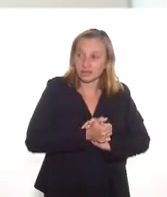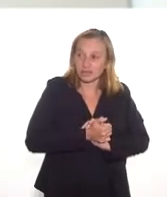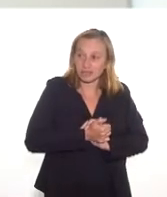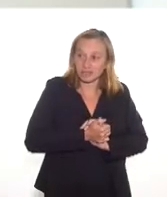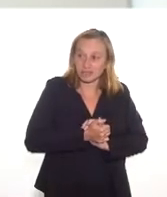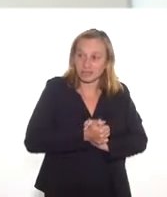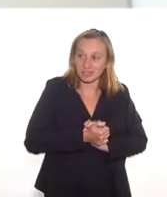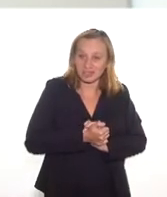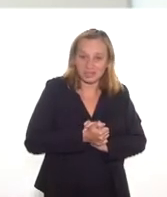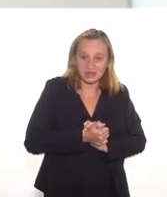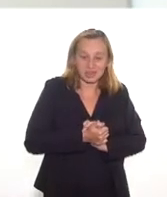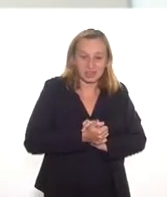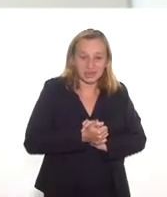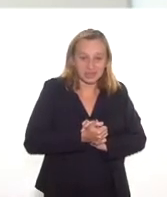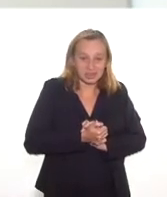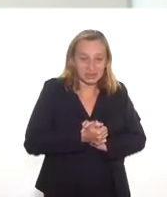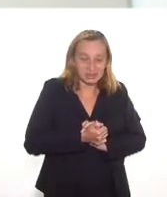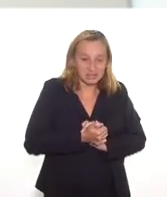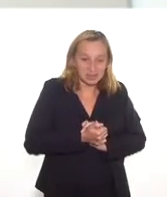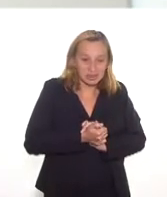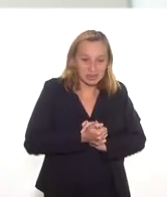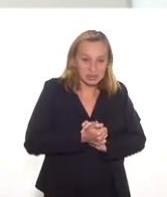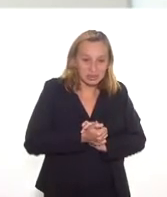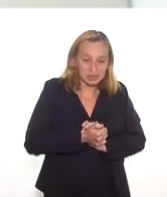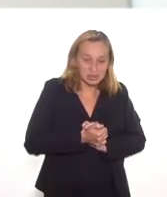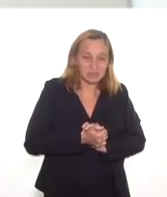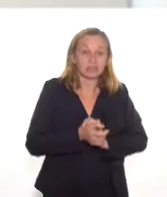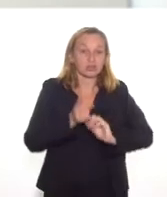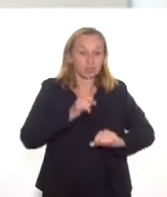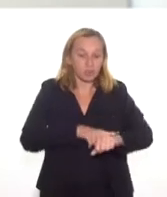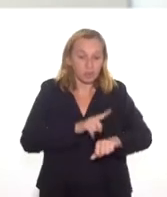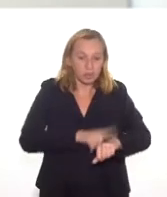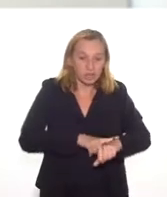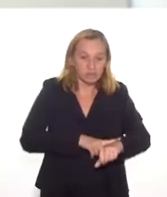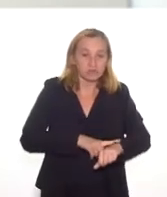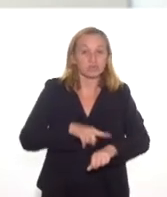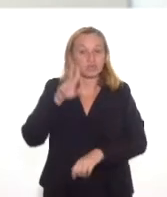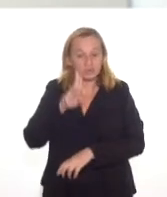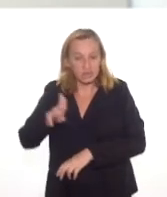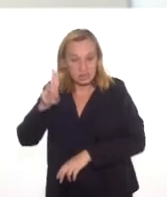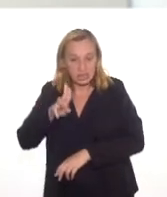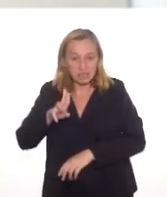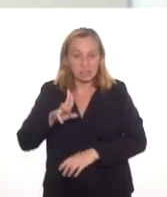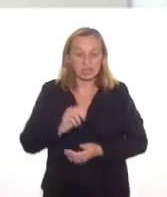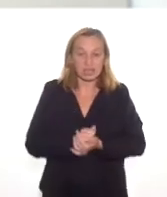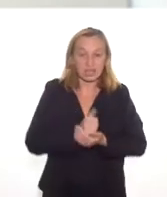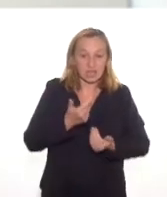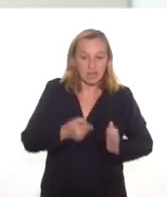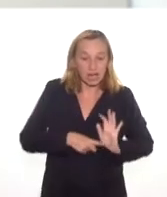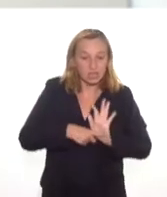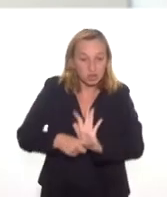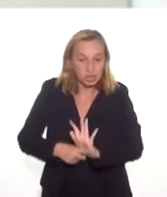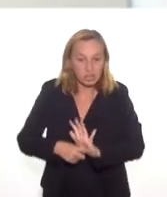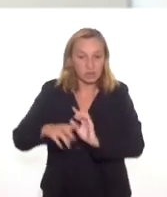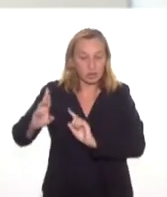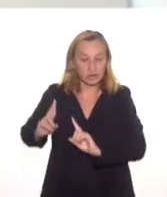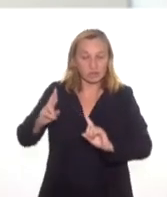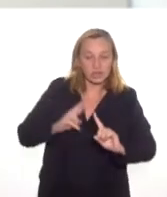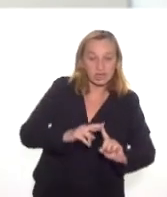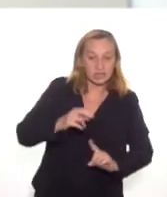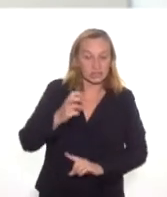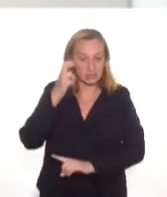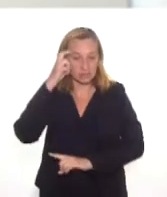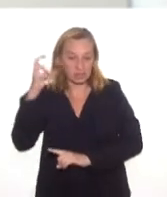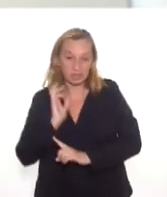objetivos, né, da, né, do atual momento da universidade, que é recuperar uma referência de arte e cultura